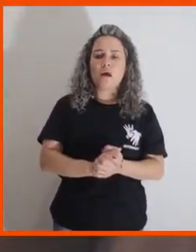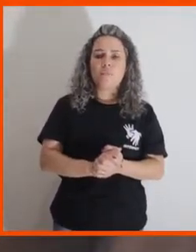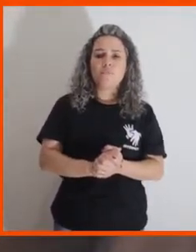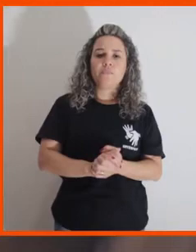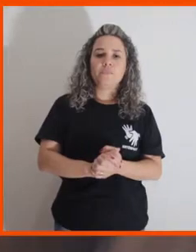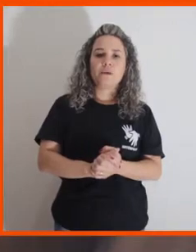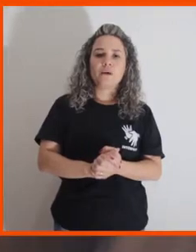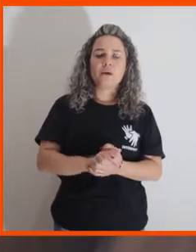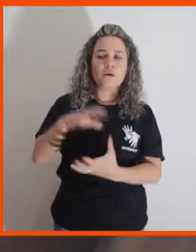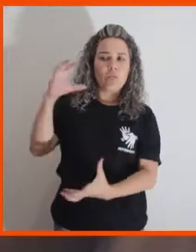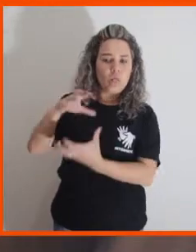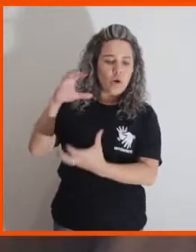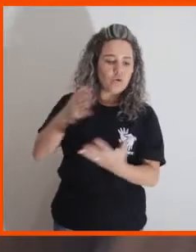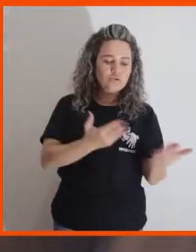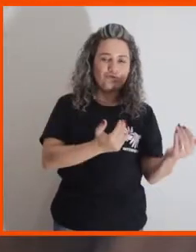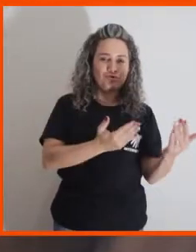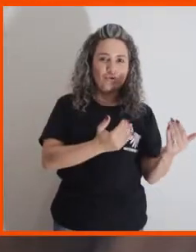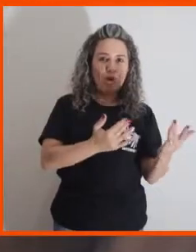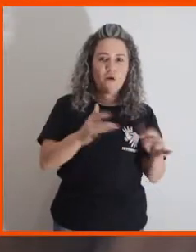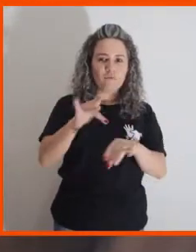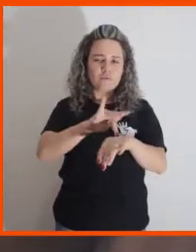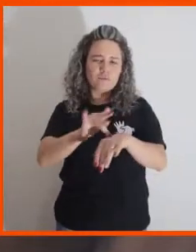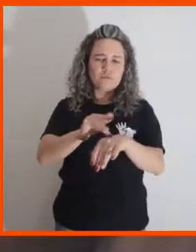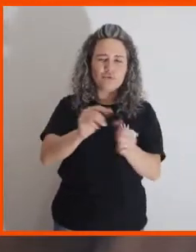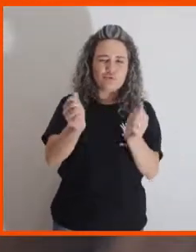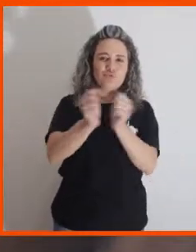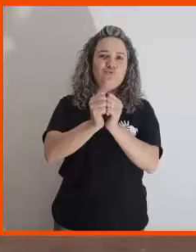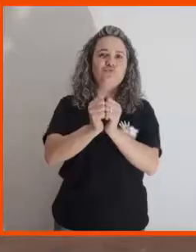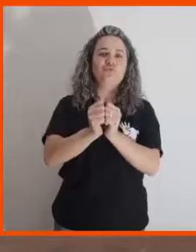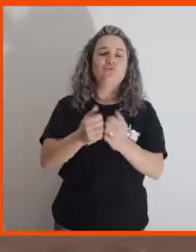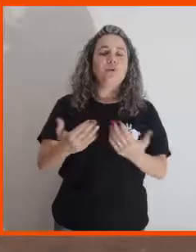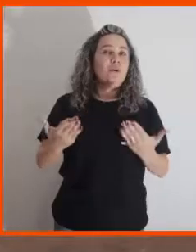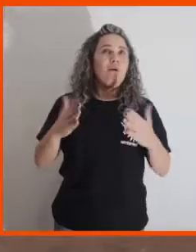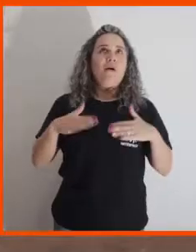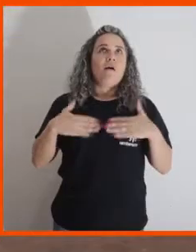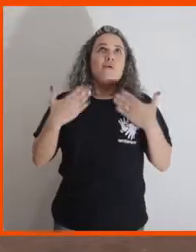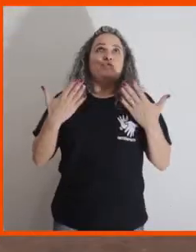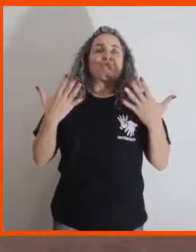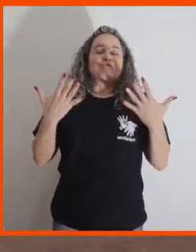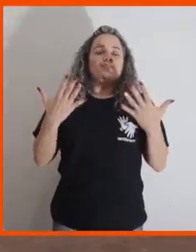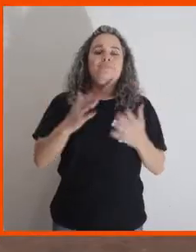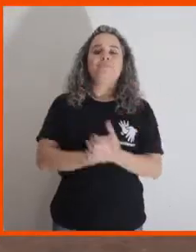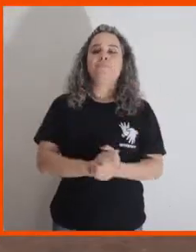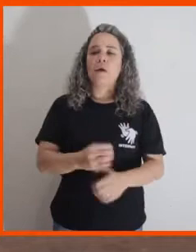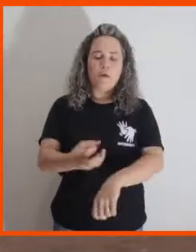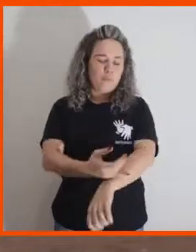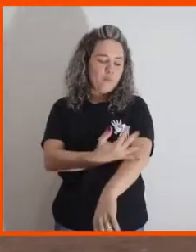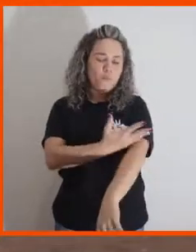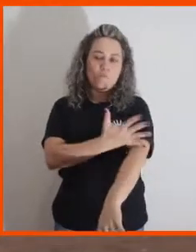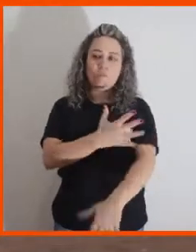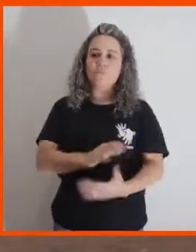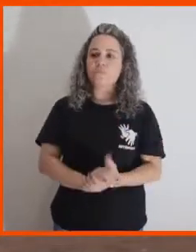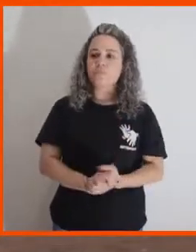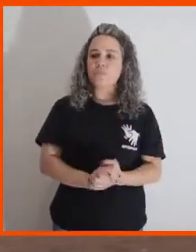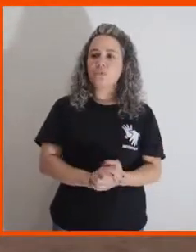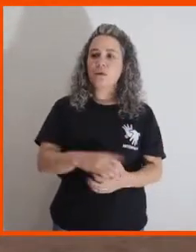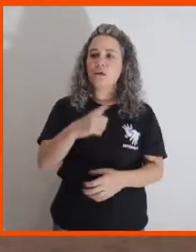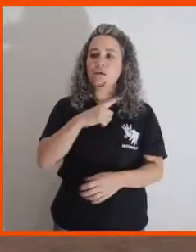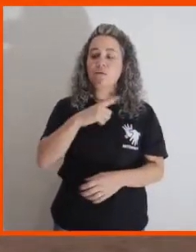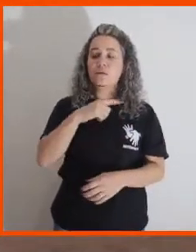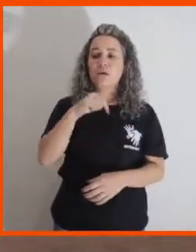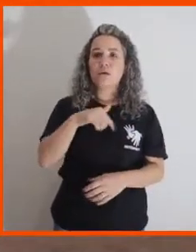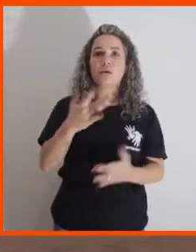11 horas da noite. É muito gratificante. Então, Rosana, o que a gente tem de lazer na comunidade? Nós temos